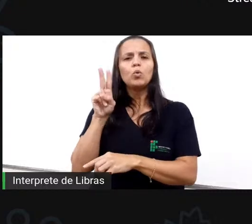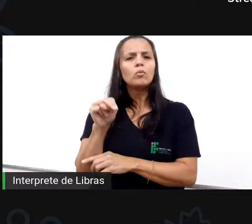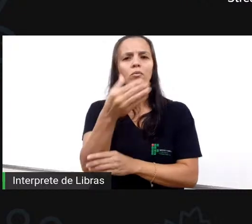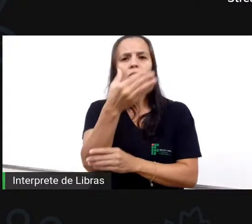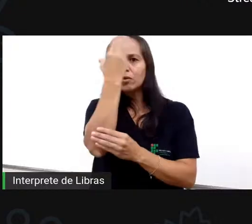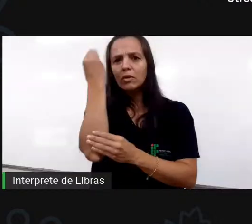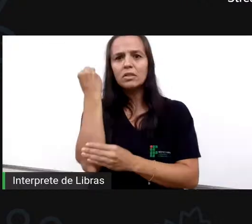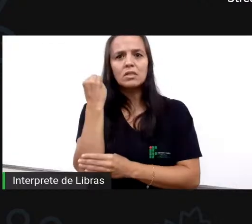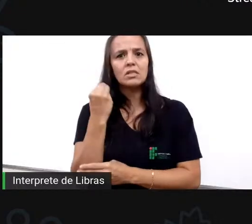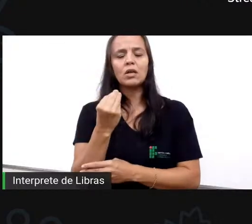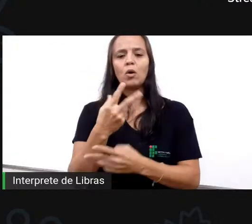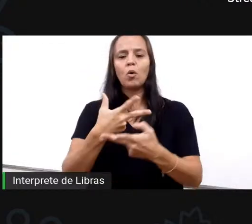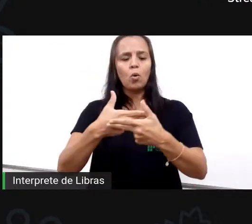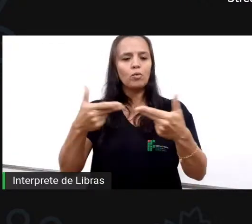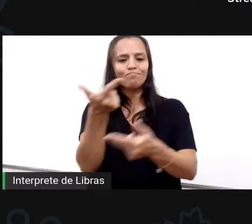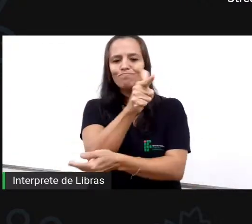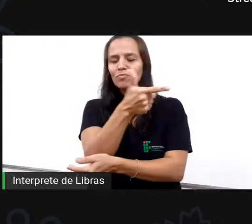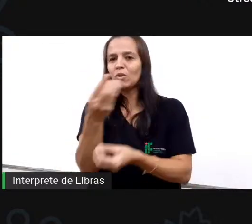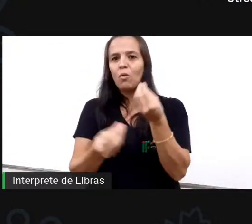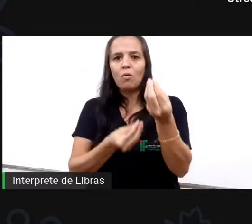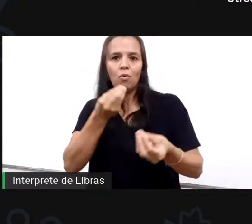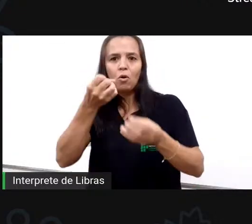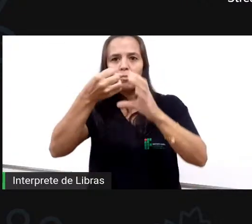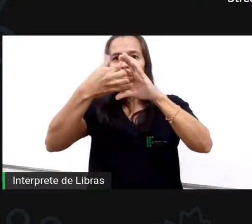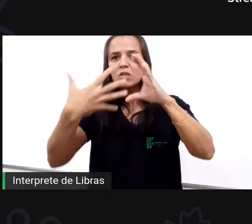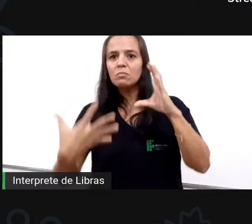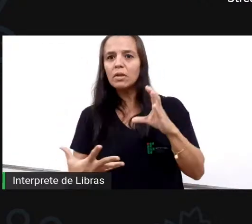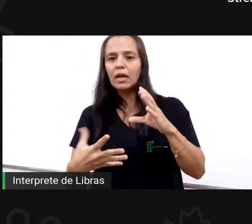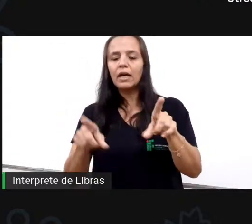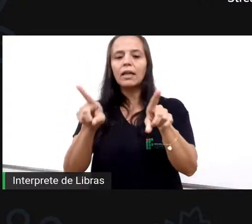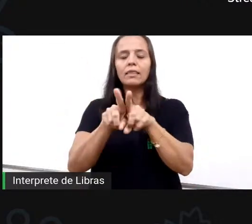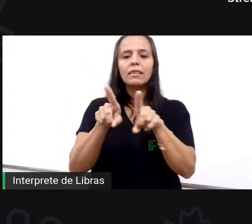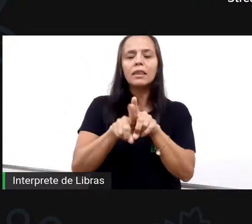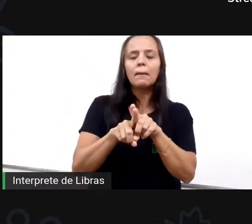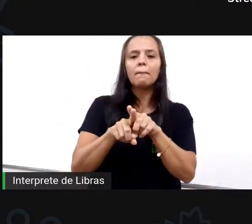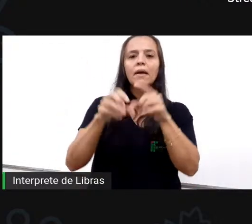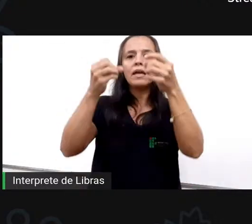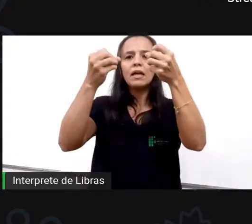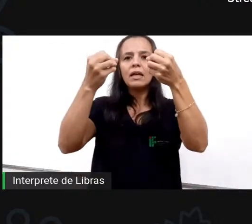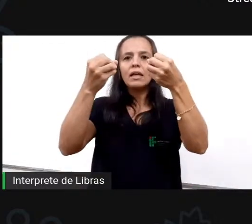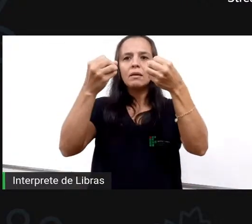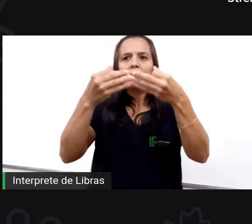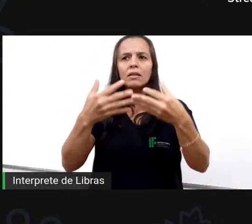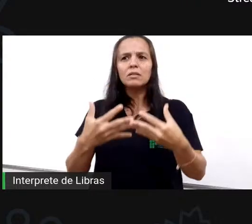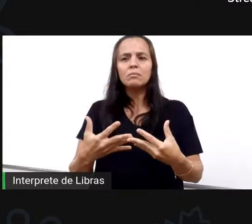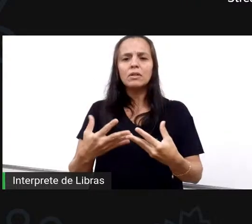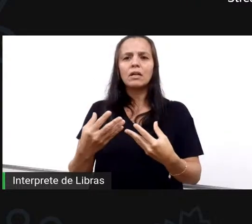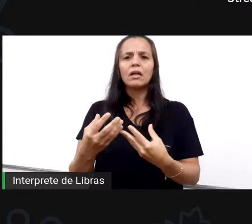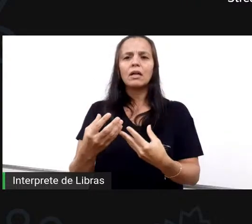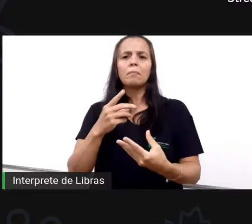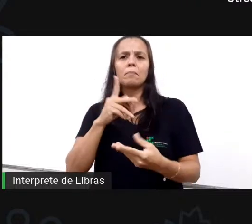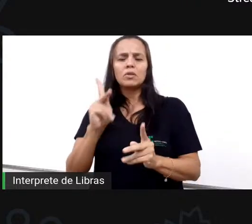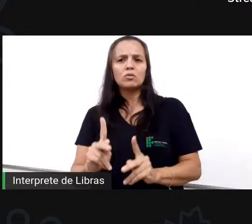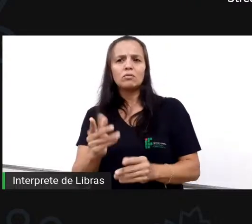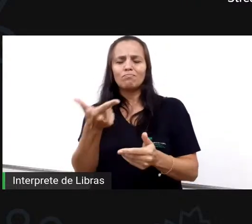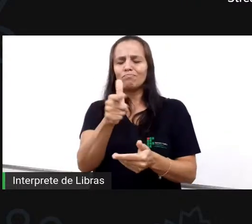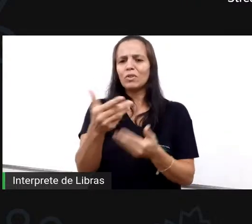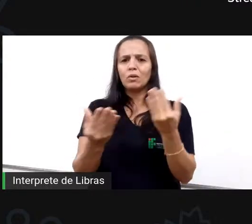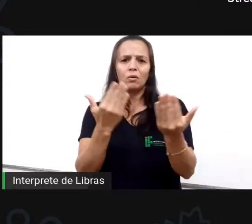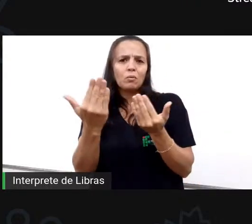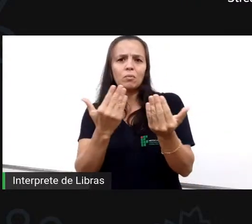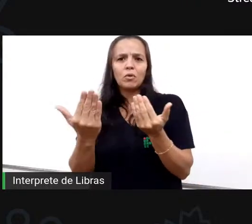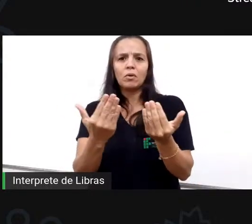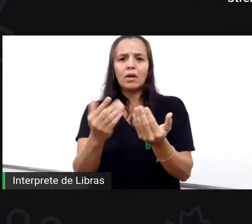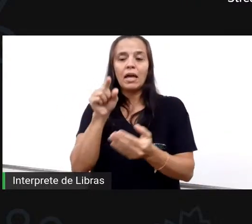coisas inexplicáveis e pessoas incomparáveis. Essa frase de